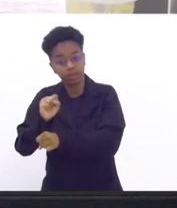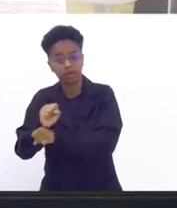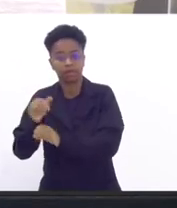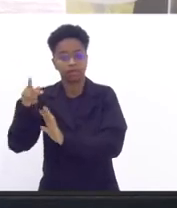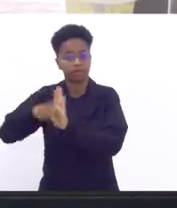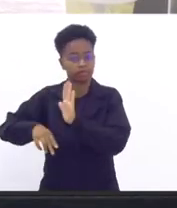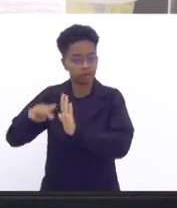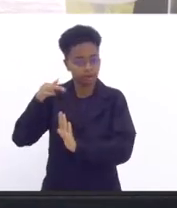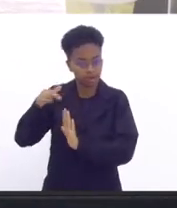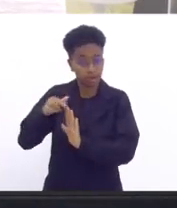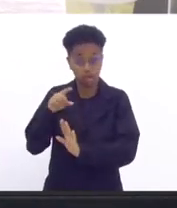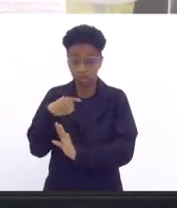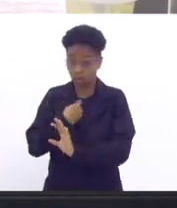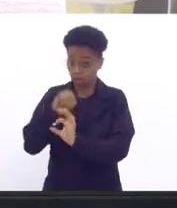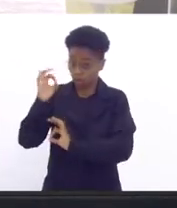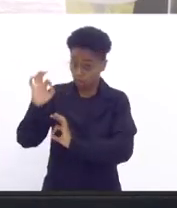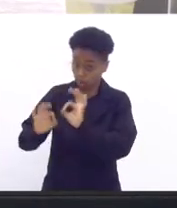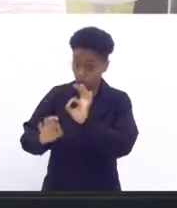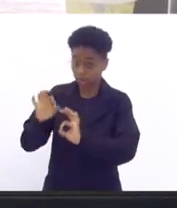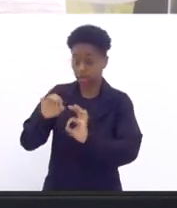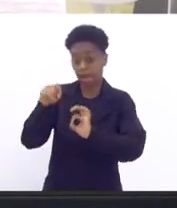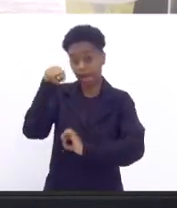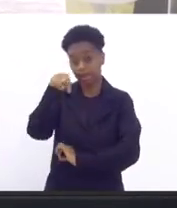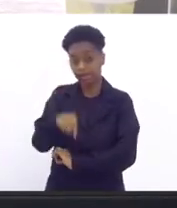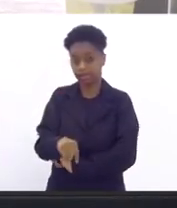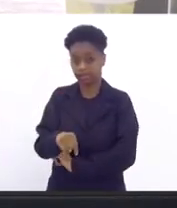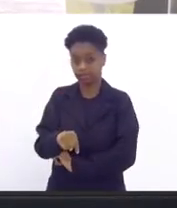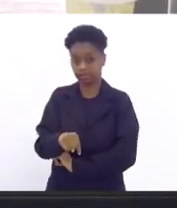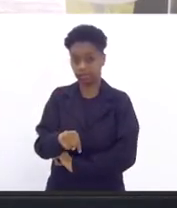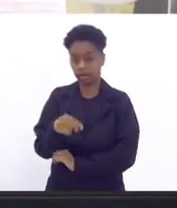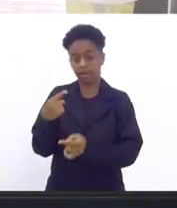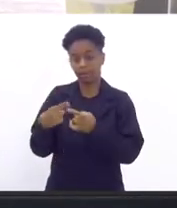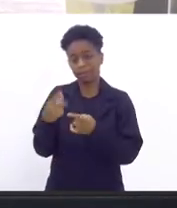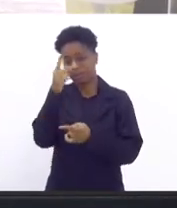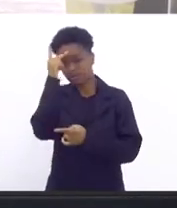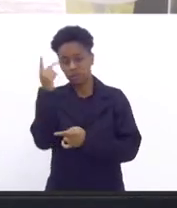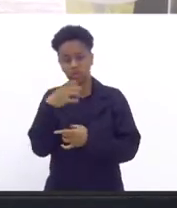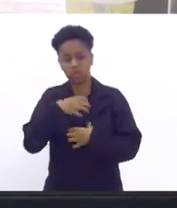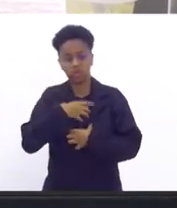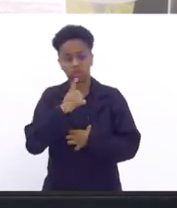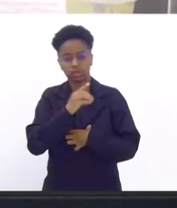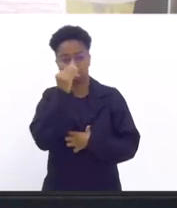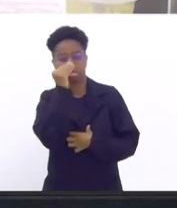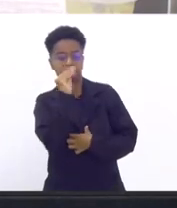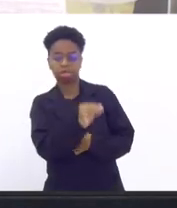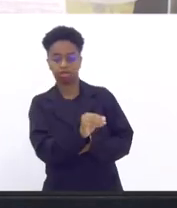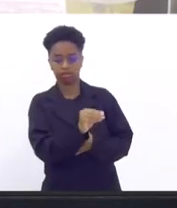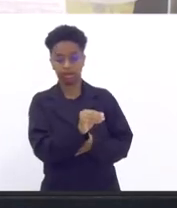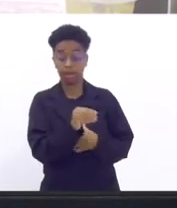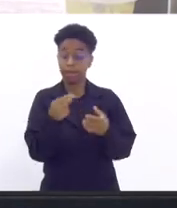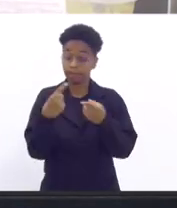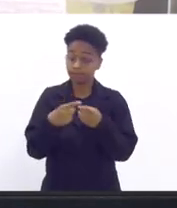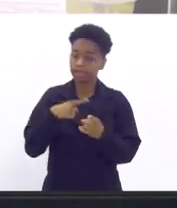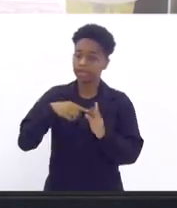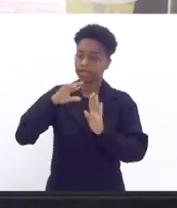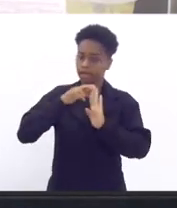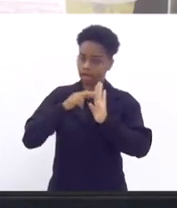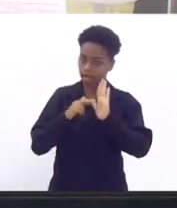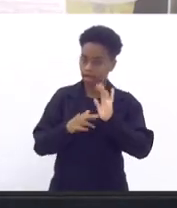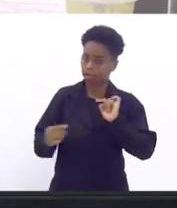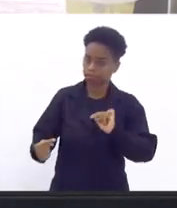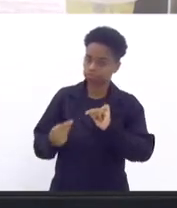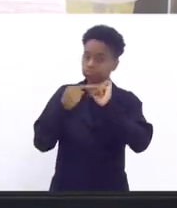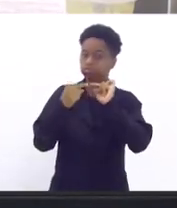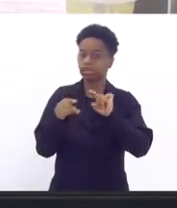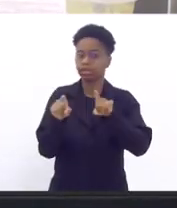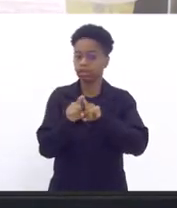que nós organizássemos a casa para ninguém também se sentir preterido bom de acordo com que tá regrado de